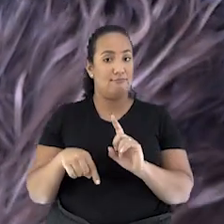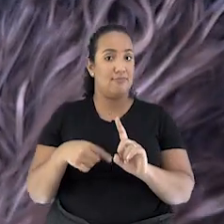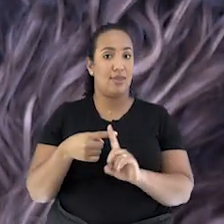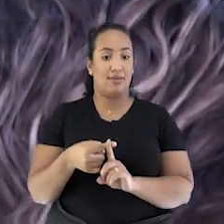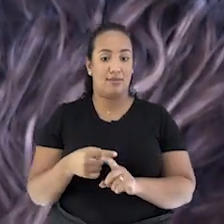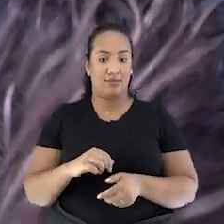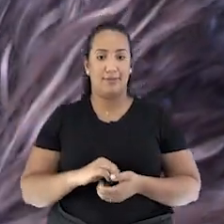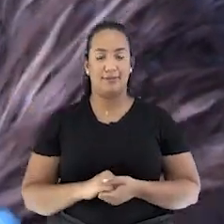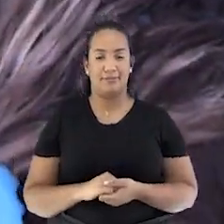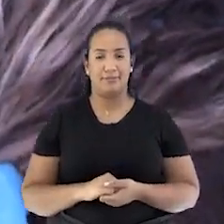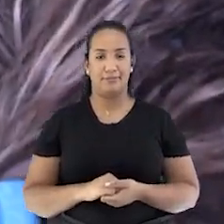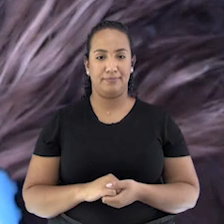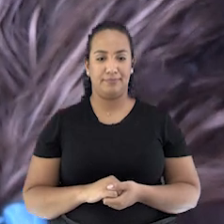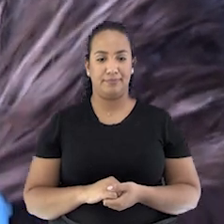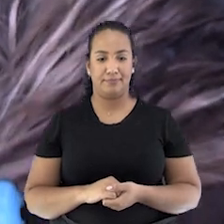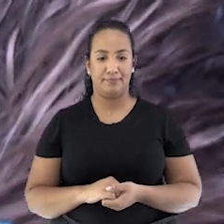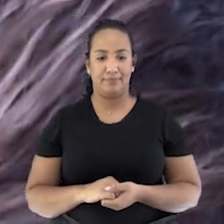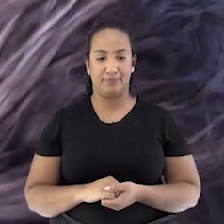jogo.